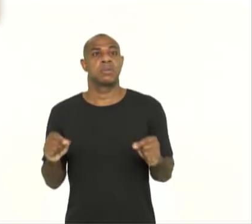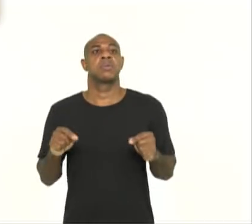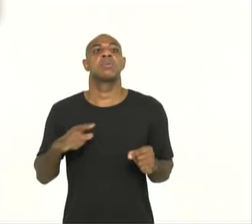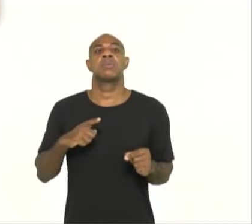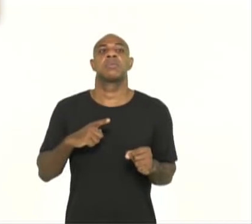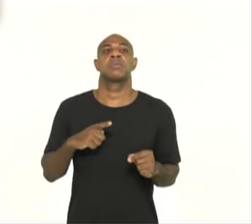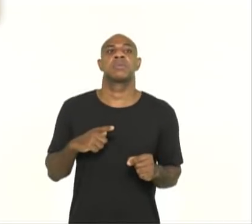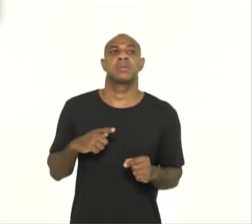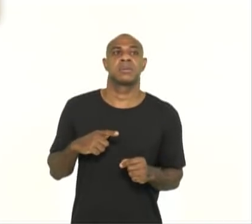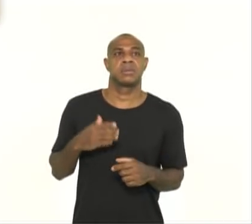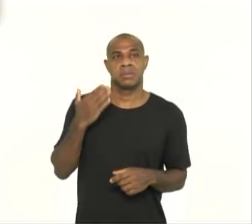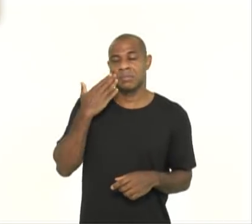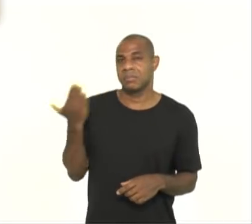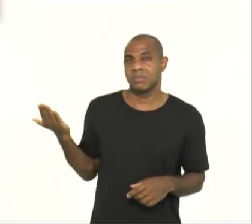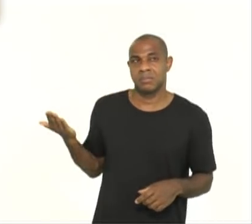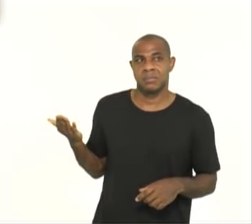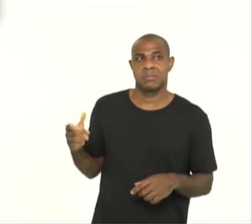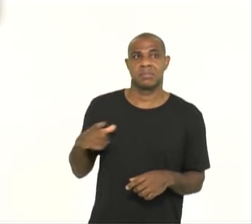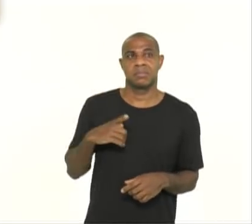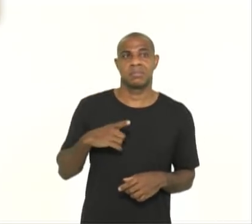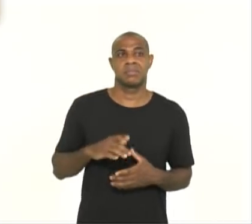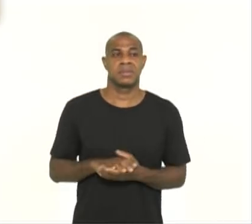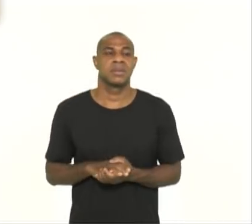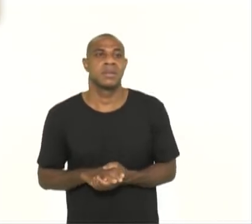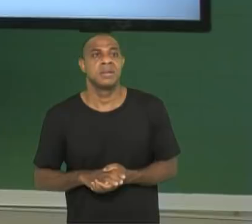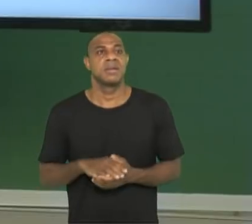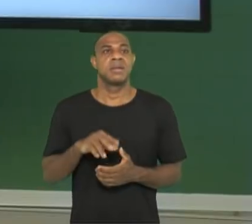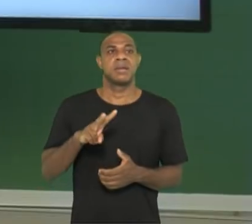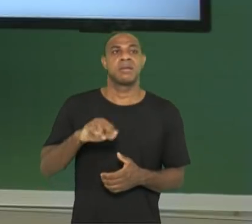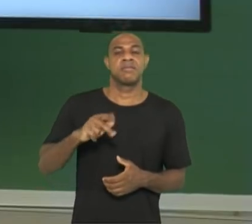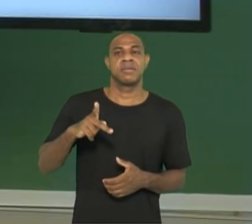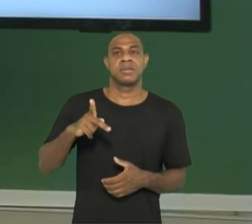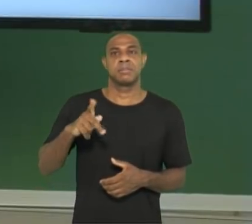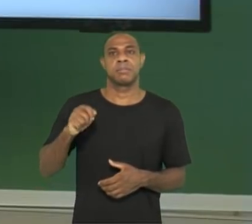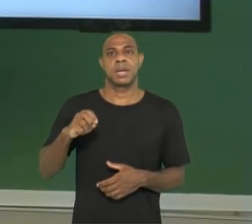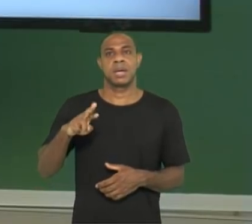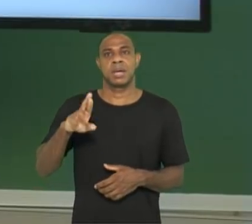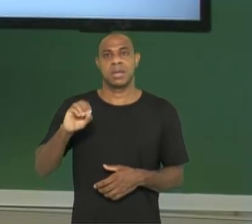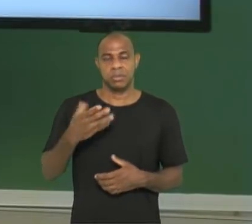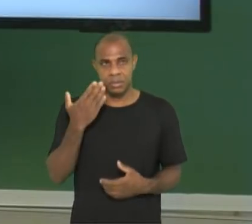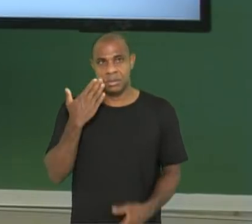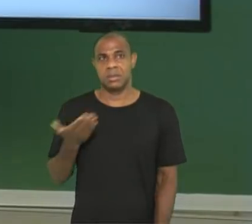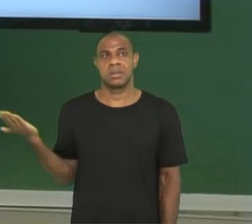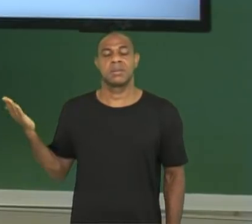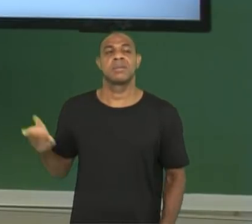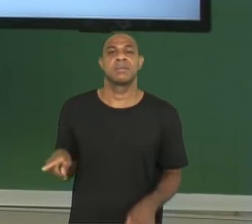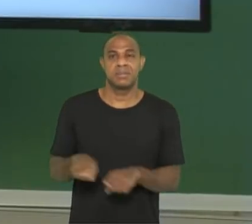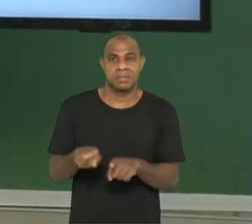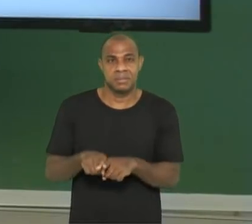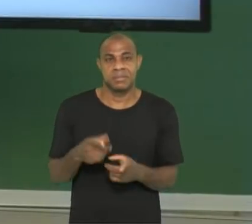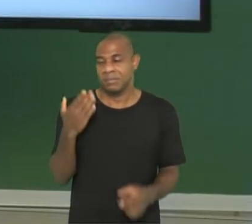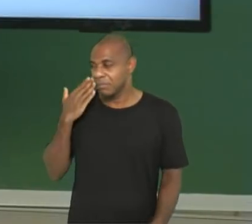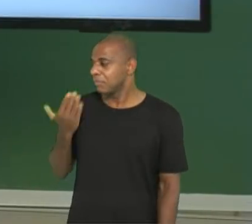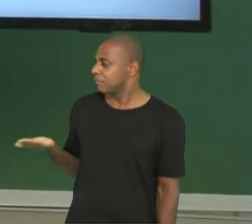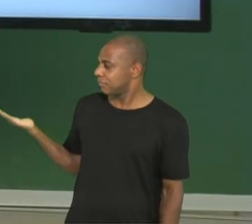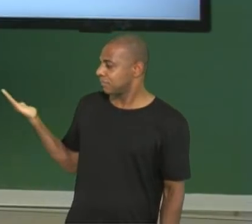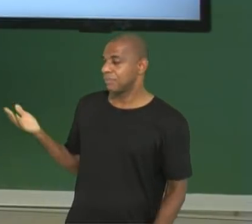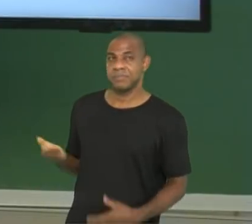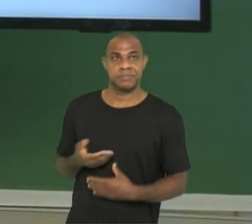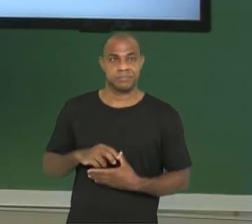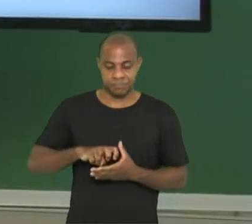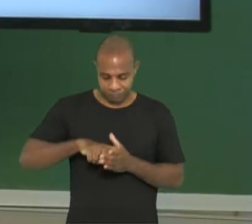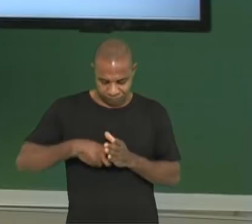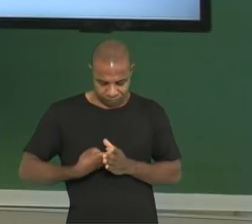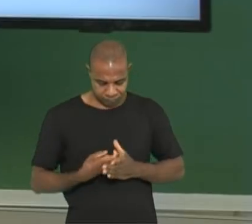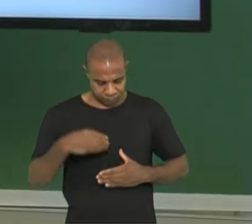são vivíparos. Tem aquele caso do ornitorrinco, que é a exceção, que é ovípara. Os filhotes se desenvolvem dentro do corpo da